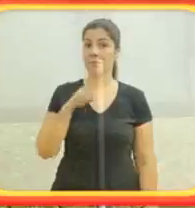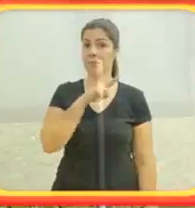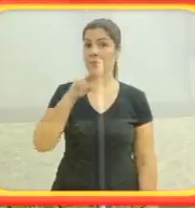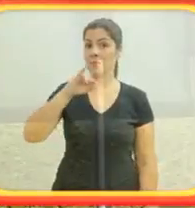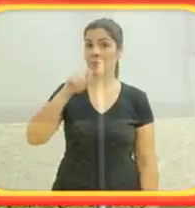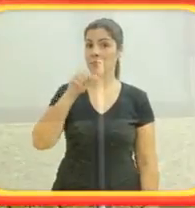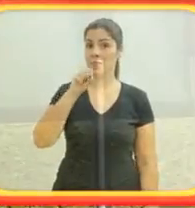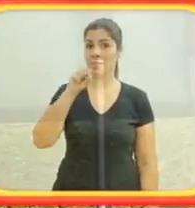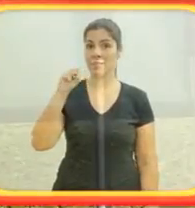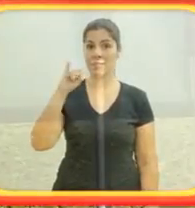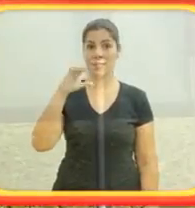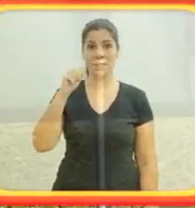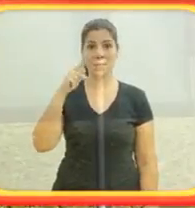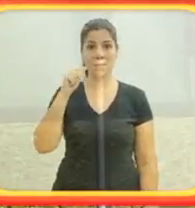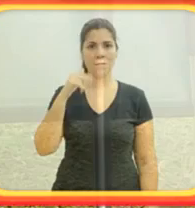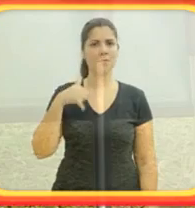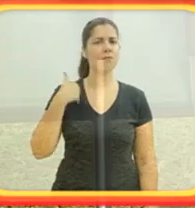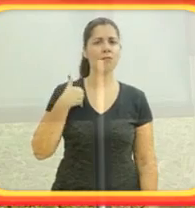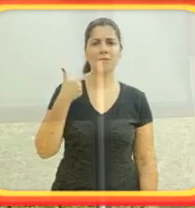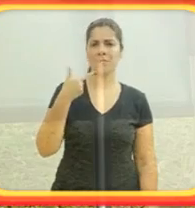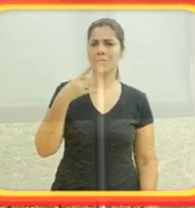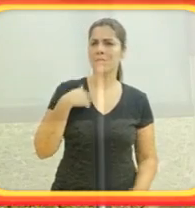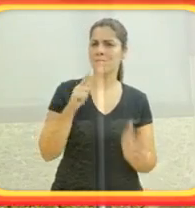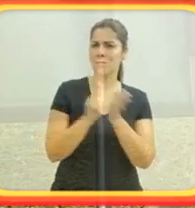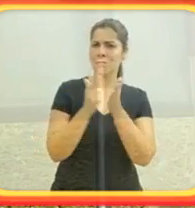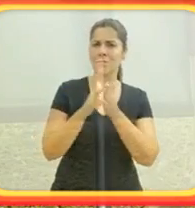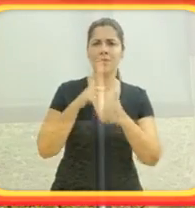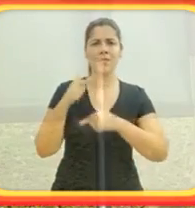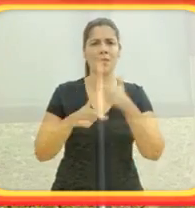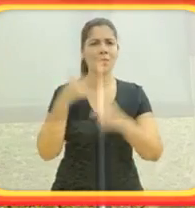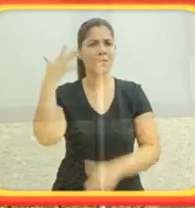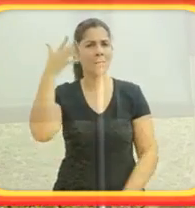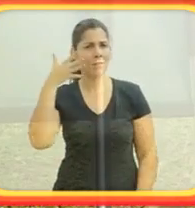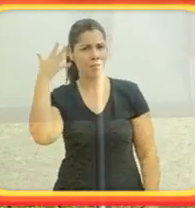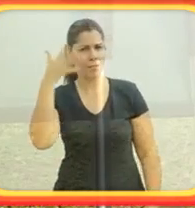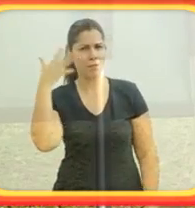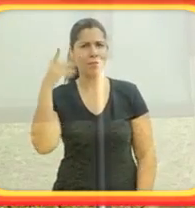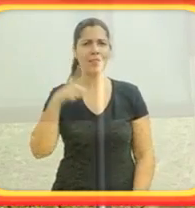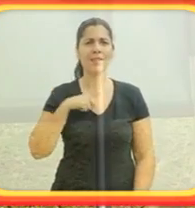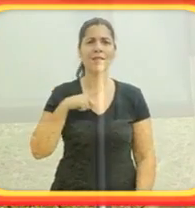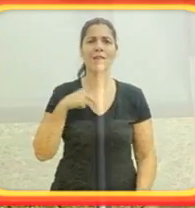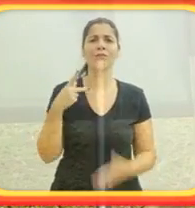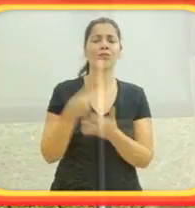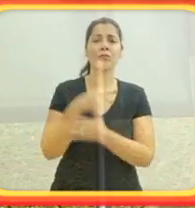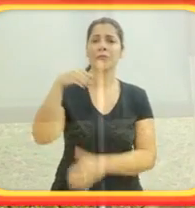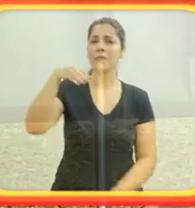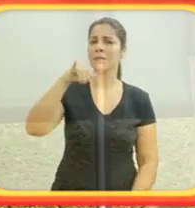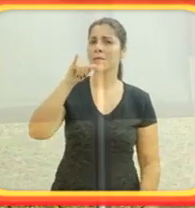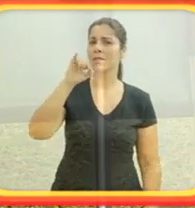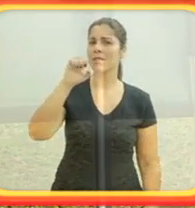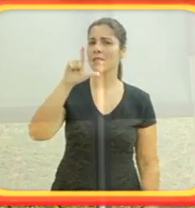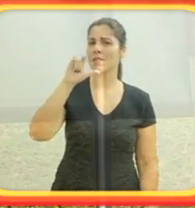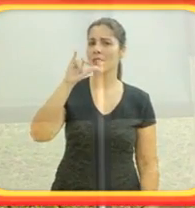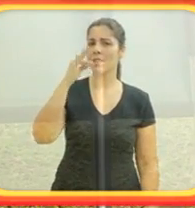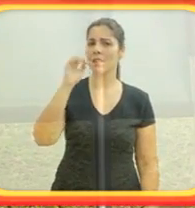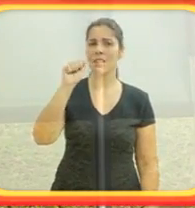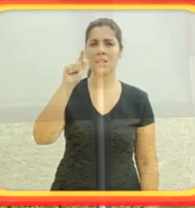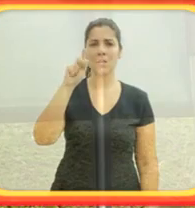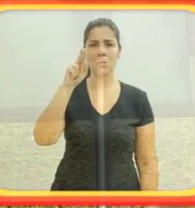Meu nome é Jéssica Paula, tenho 24 anos, sou jornalista, trabalho como